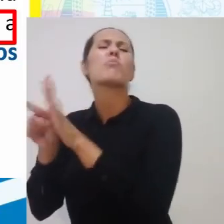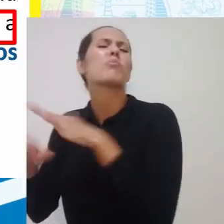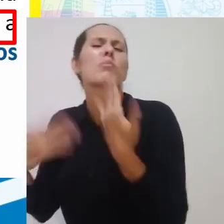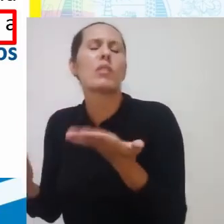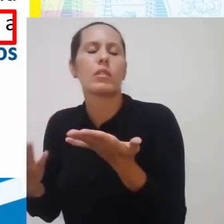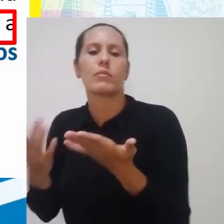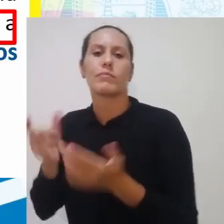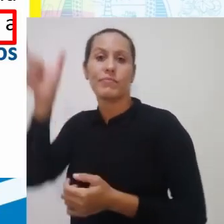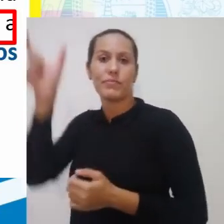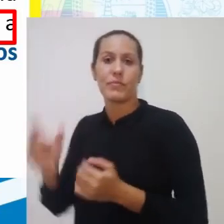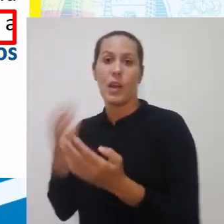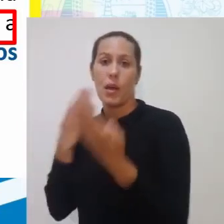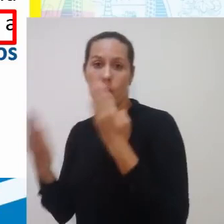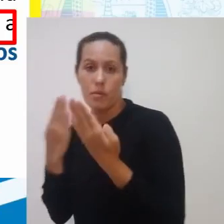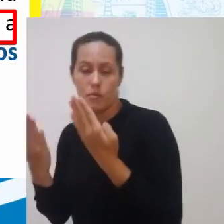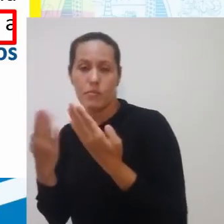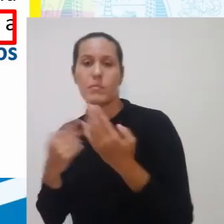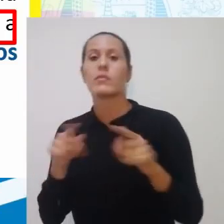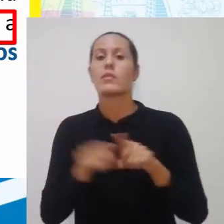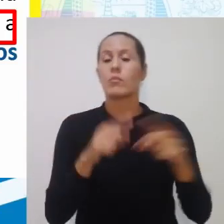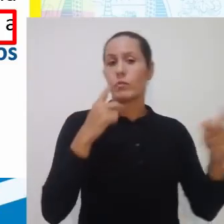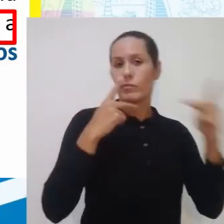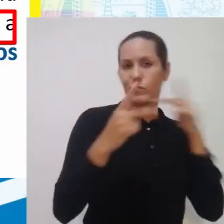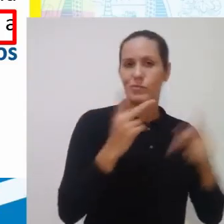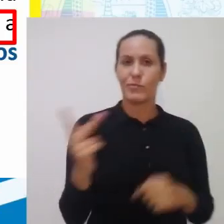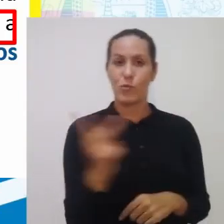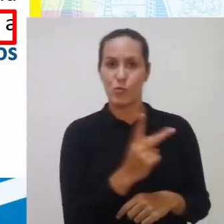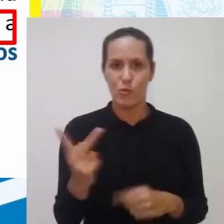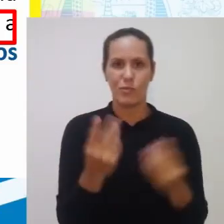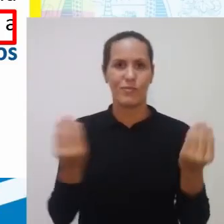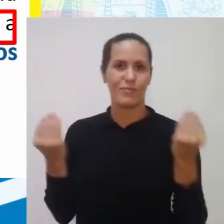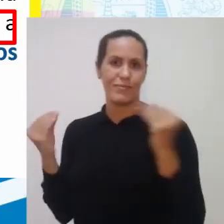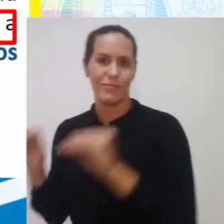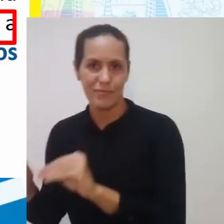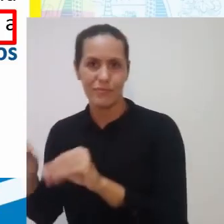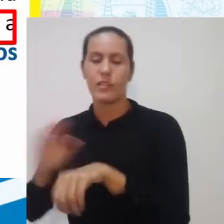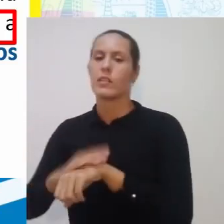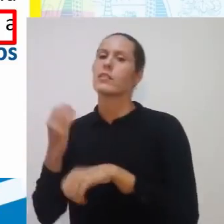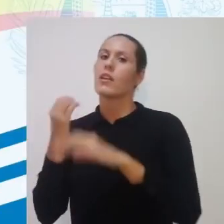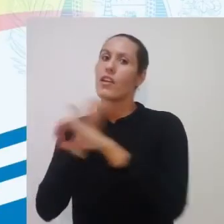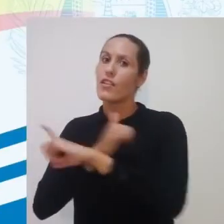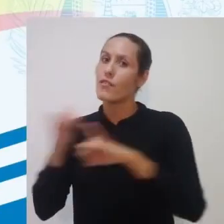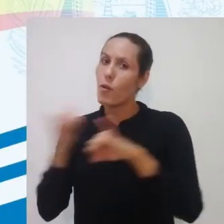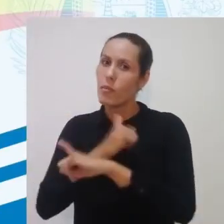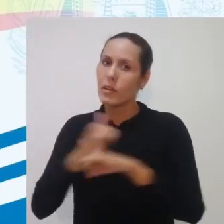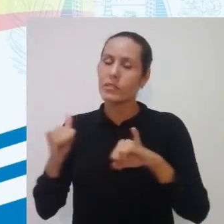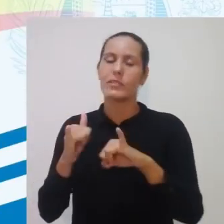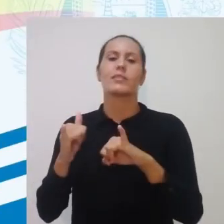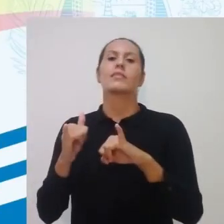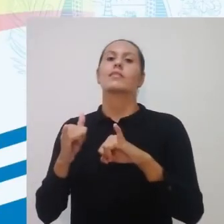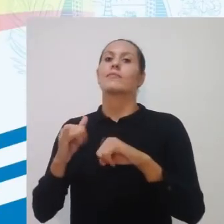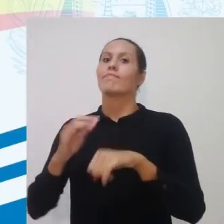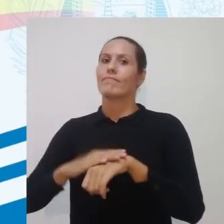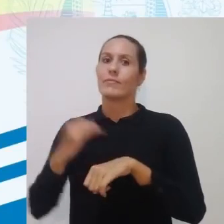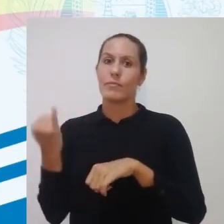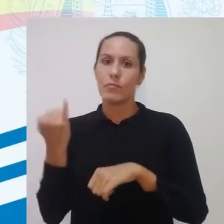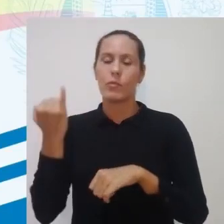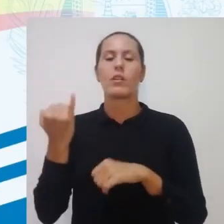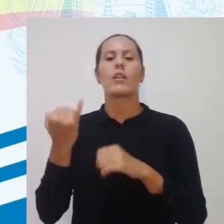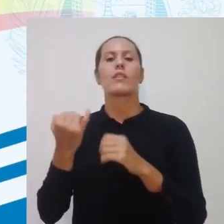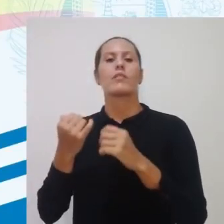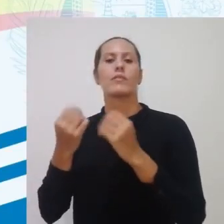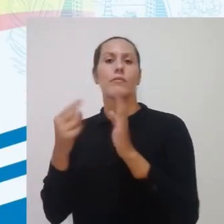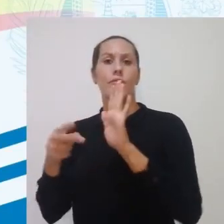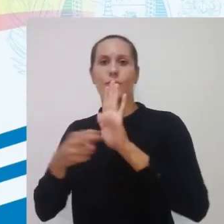os entrevistados? No caso, a psicóloga Caroline Paiva e o psicanalista Marcos Wagner. Essas são informações que não são